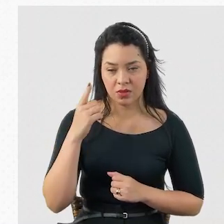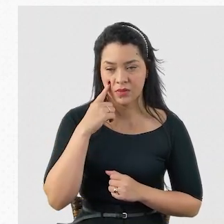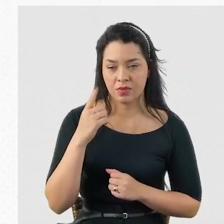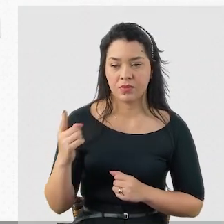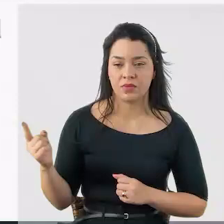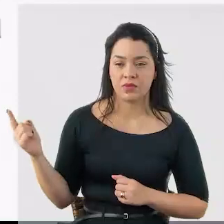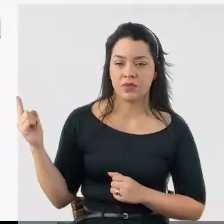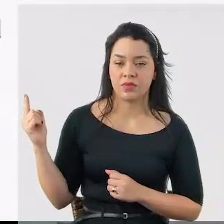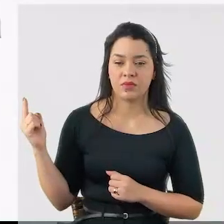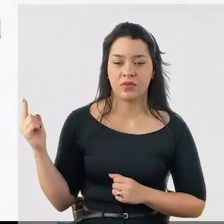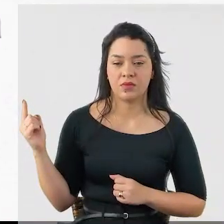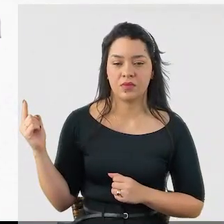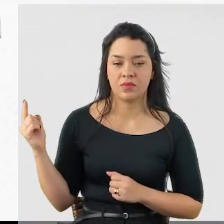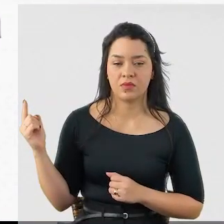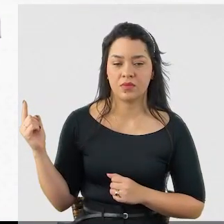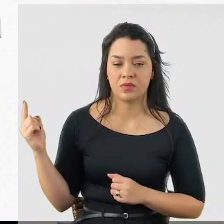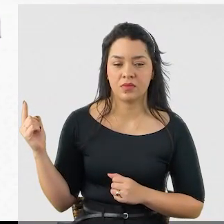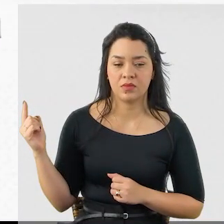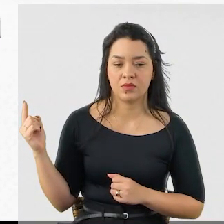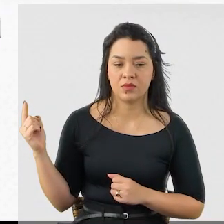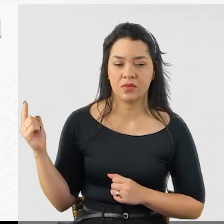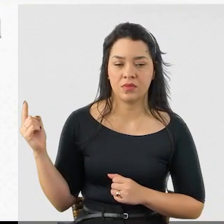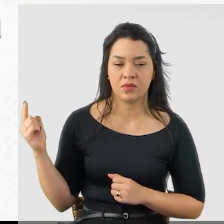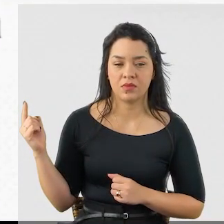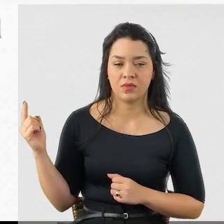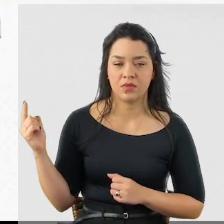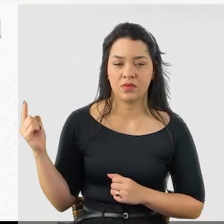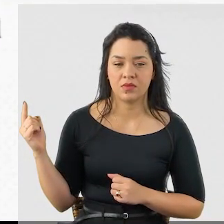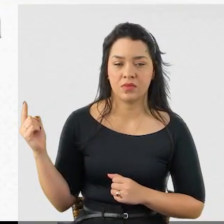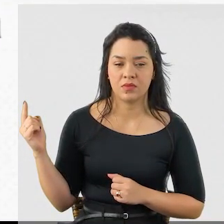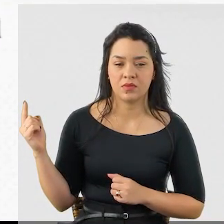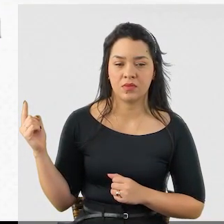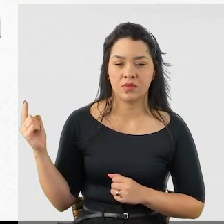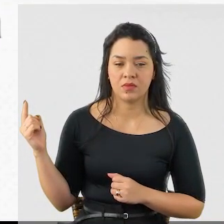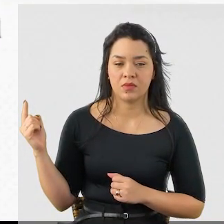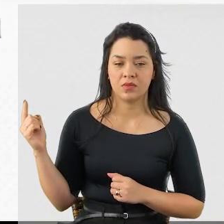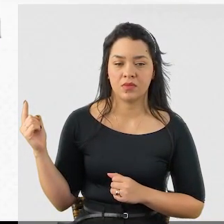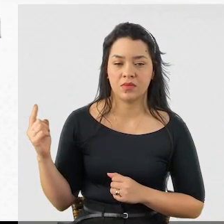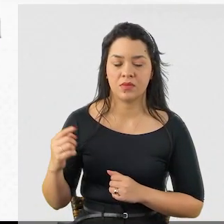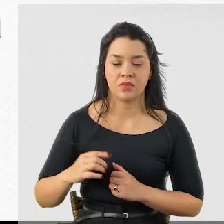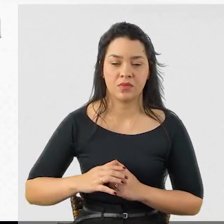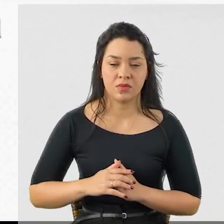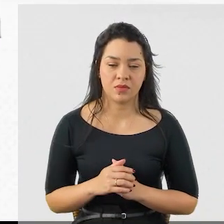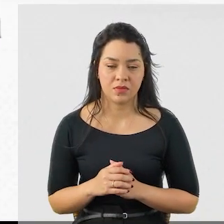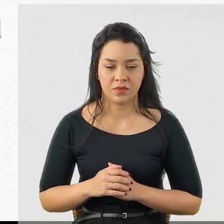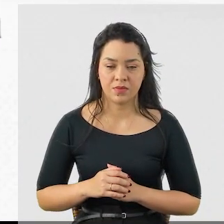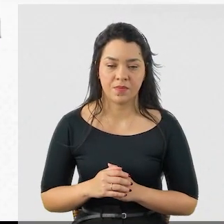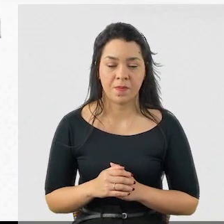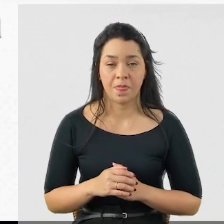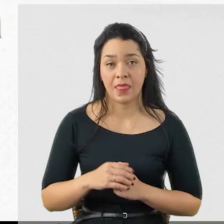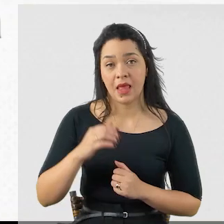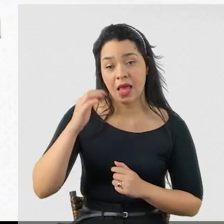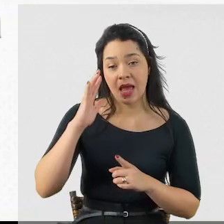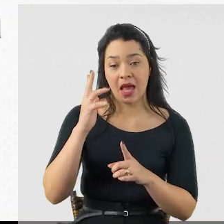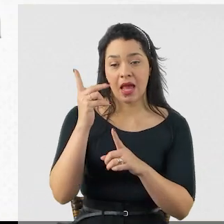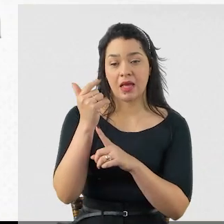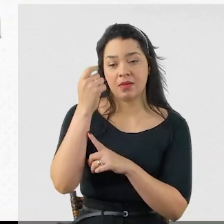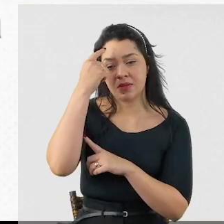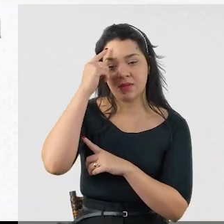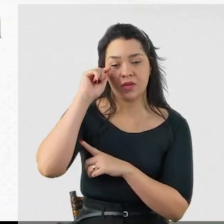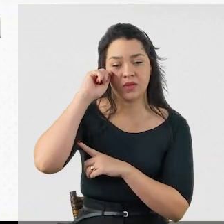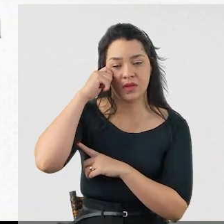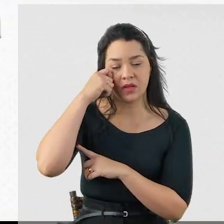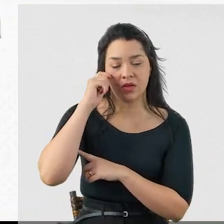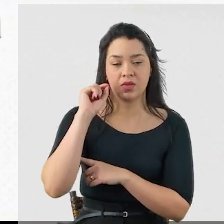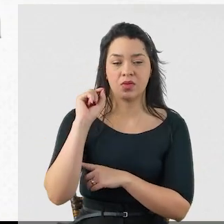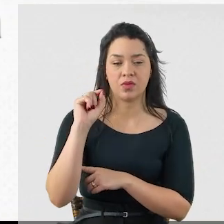candomblé e outros símbolos das religiões de matriz africana e da diáspora africana. Arte e pensamento negro, onde